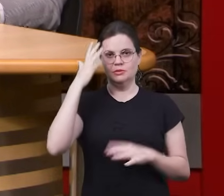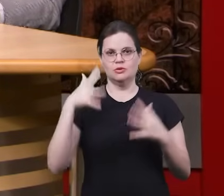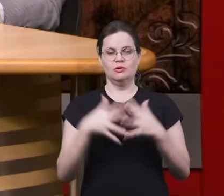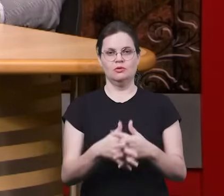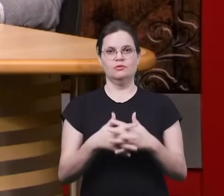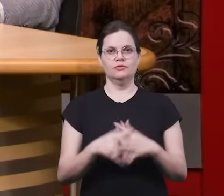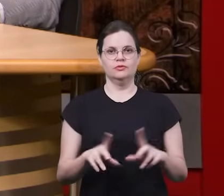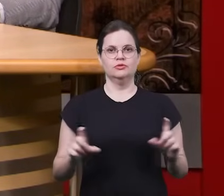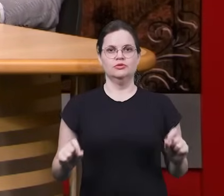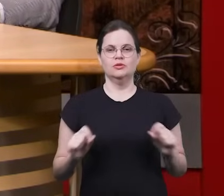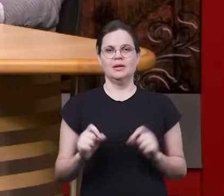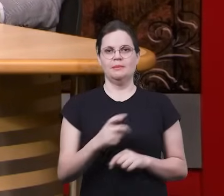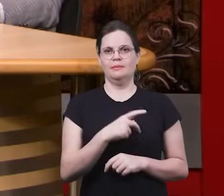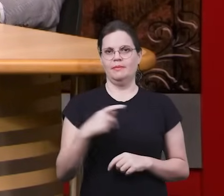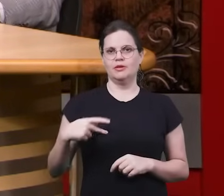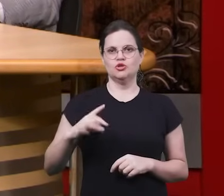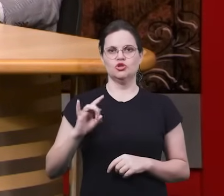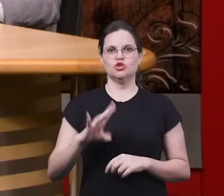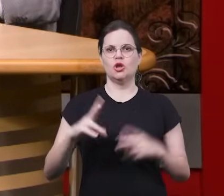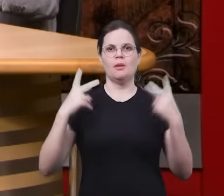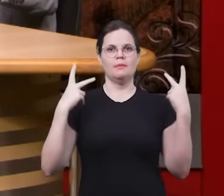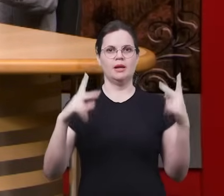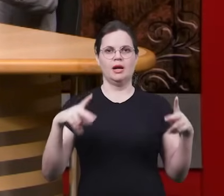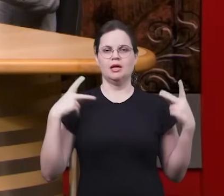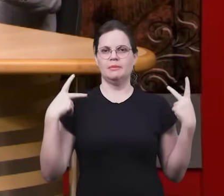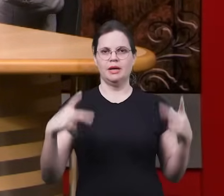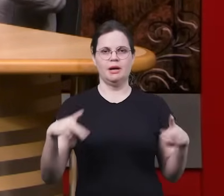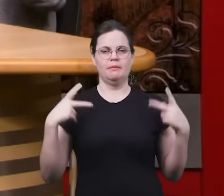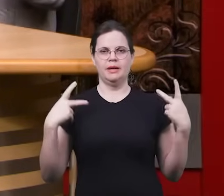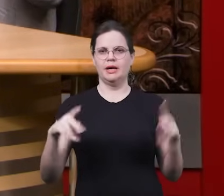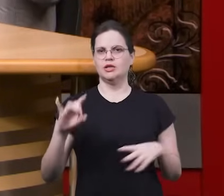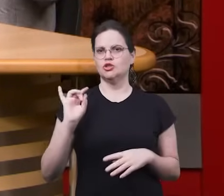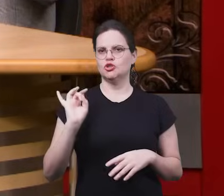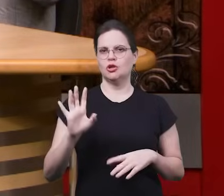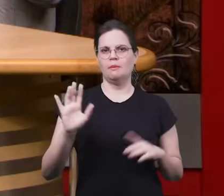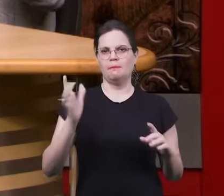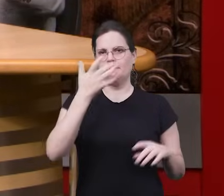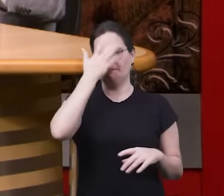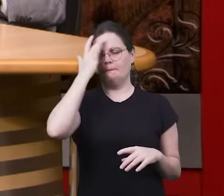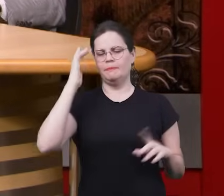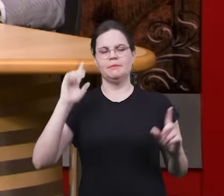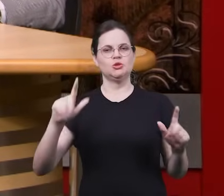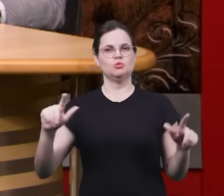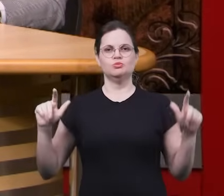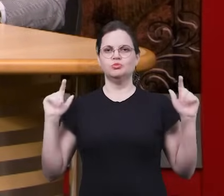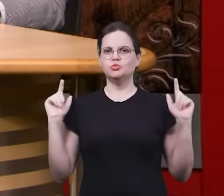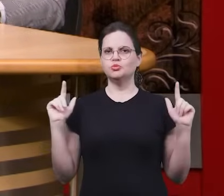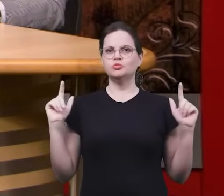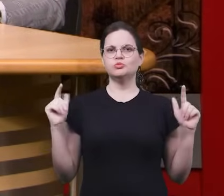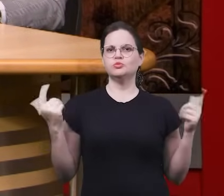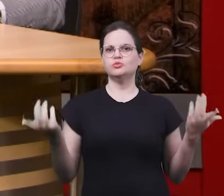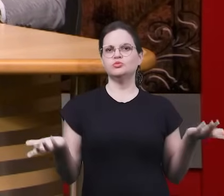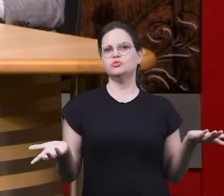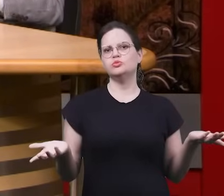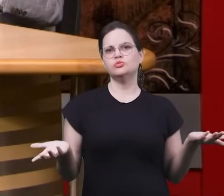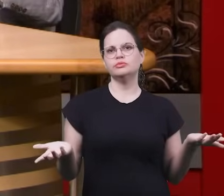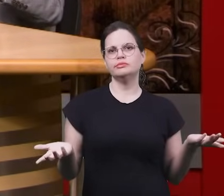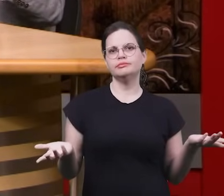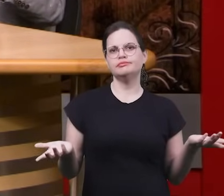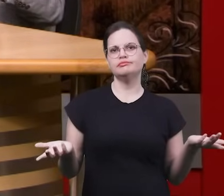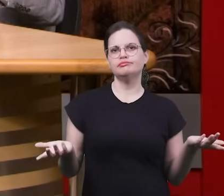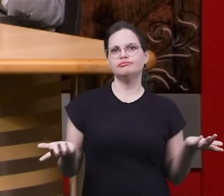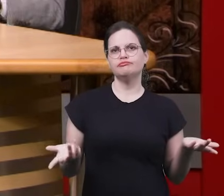confundem o pastor como pregador, como grande pregador, como grande, como se diz